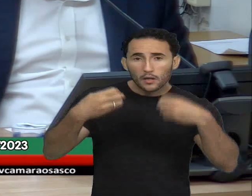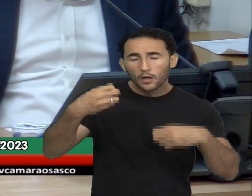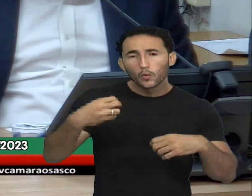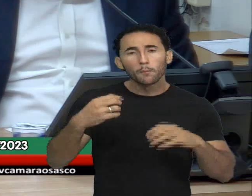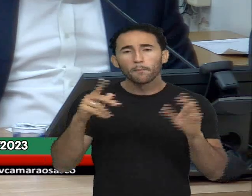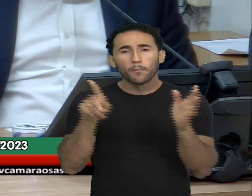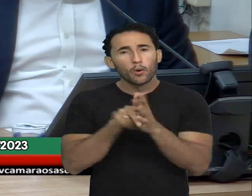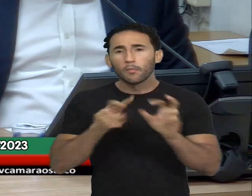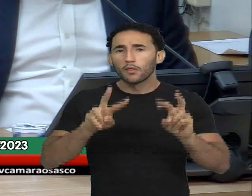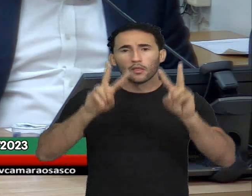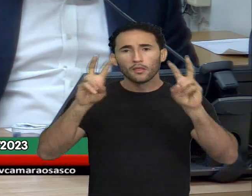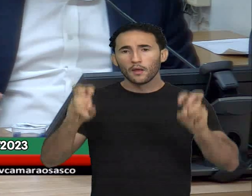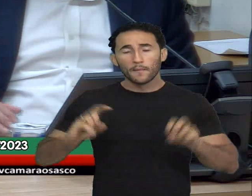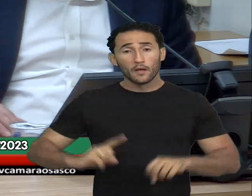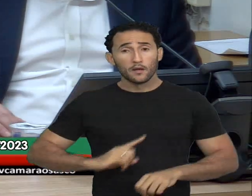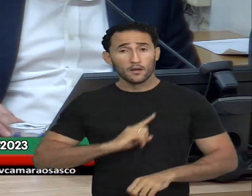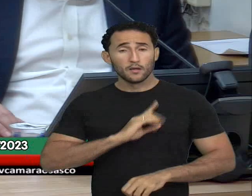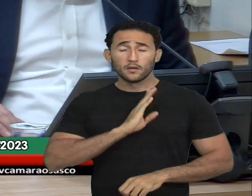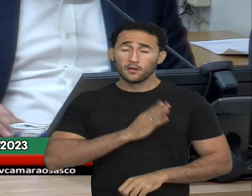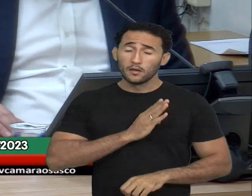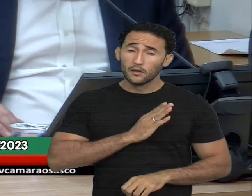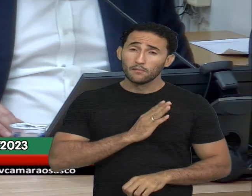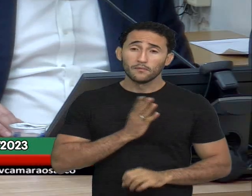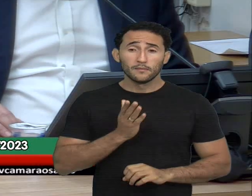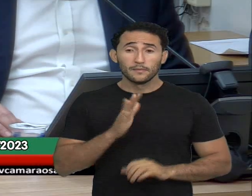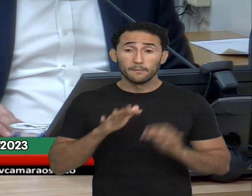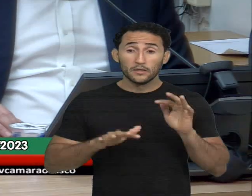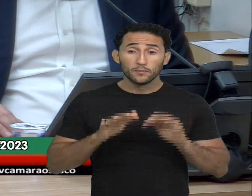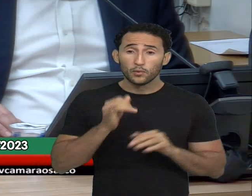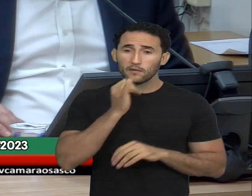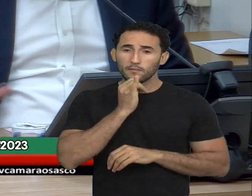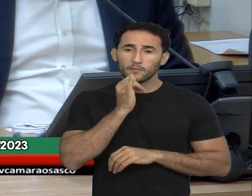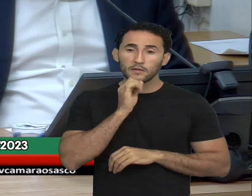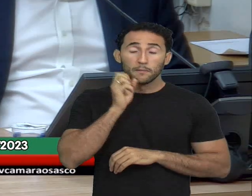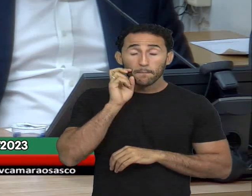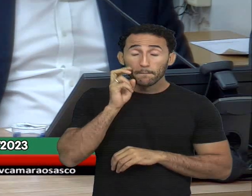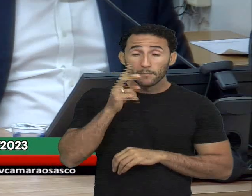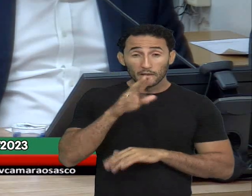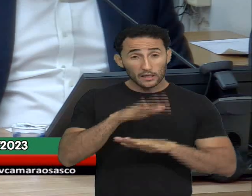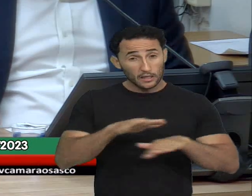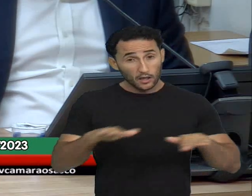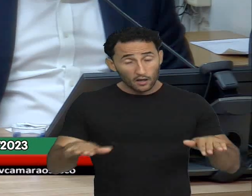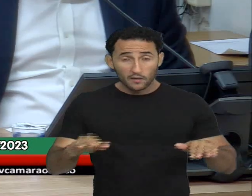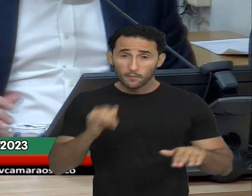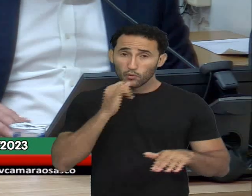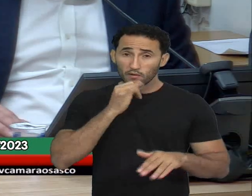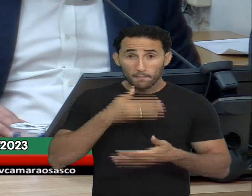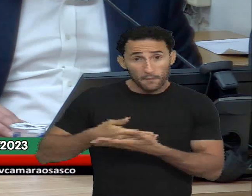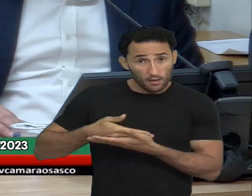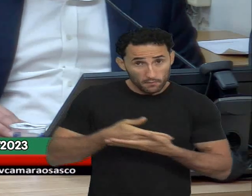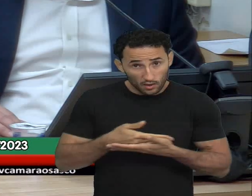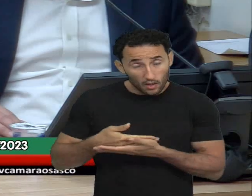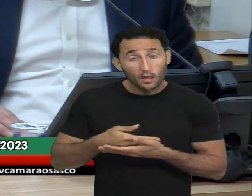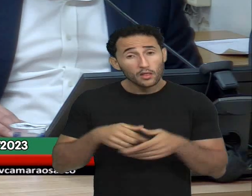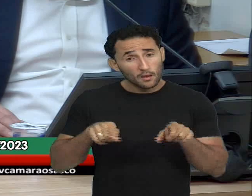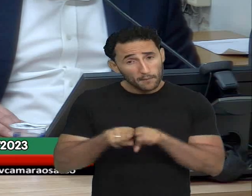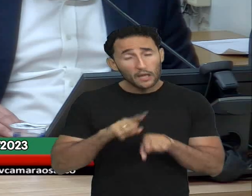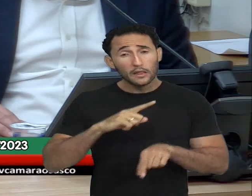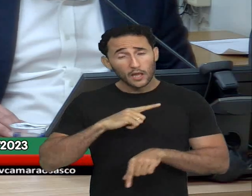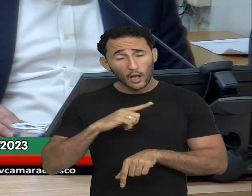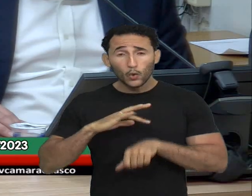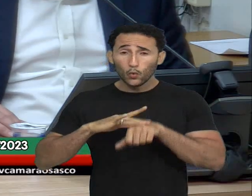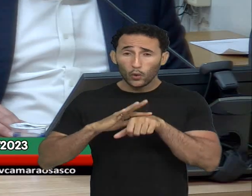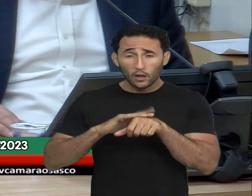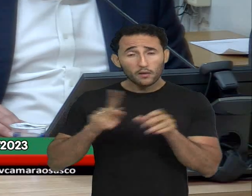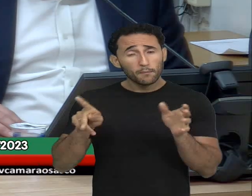de obstrução coronariana. Se a gente for ver as criancinhas, os recém-nascidos passam com doença congênita, passa